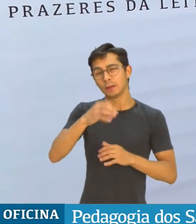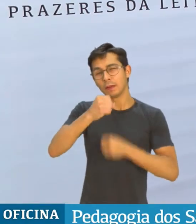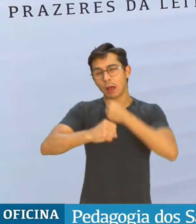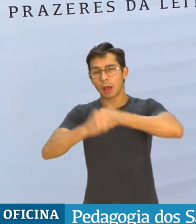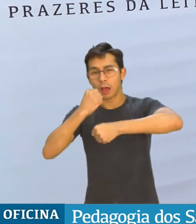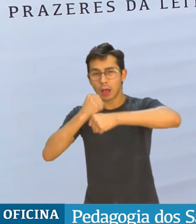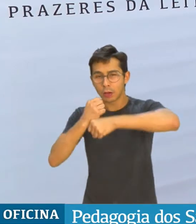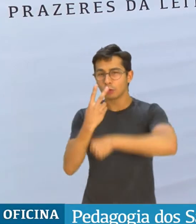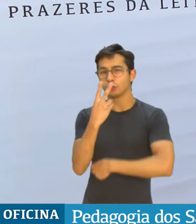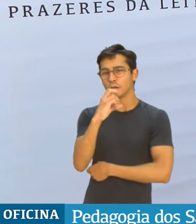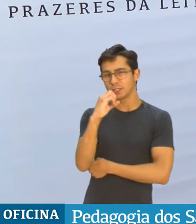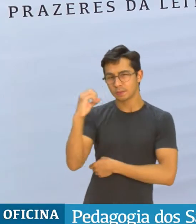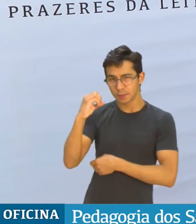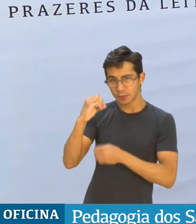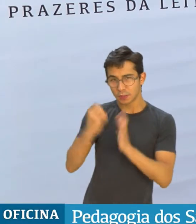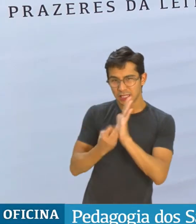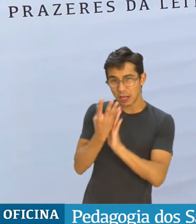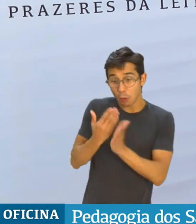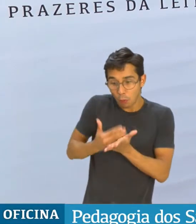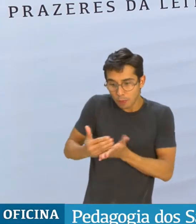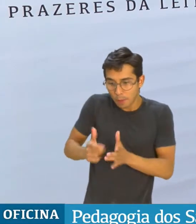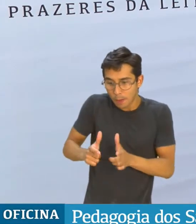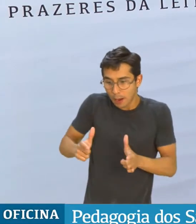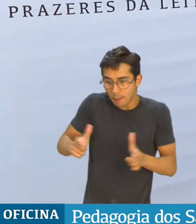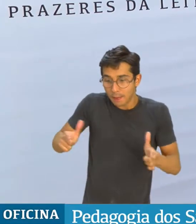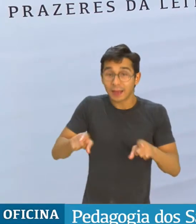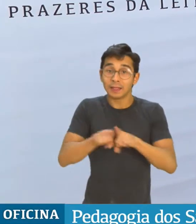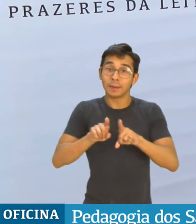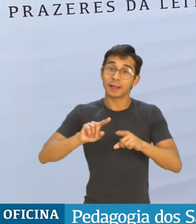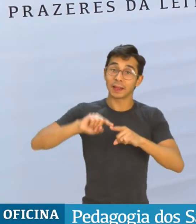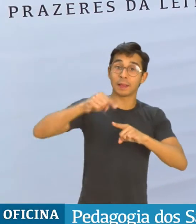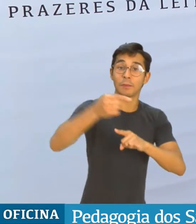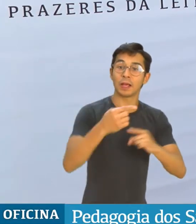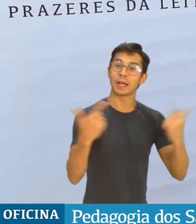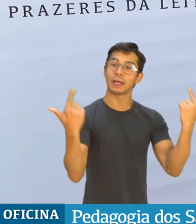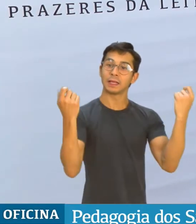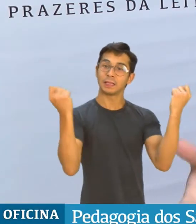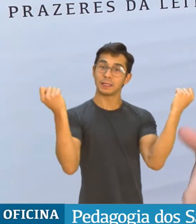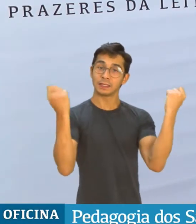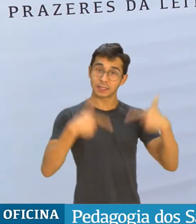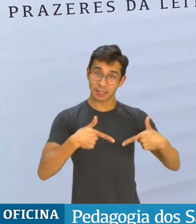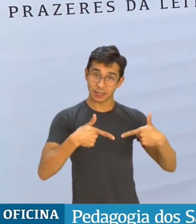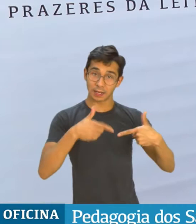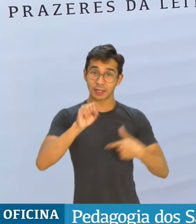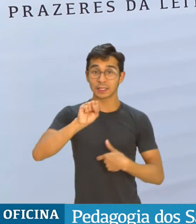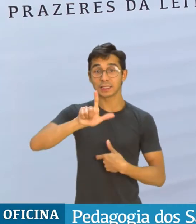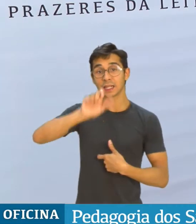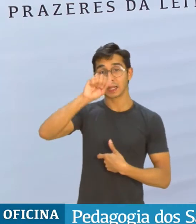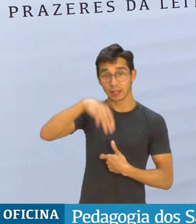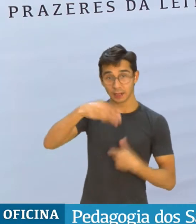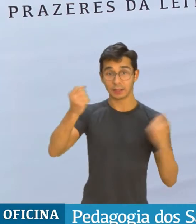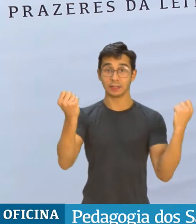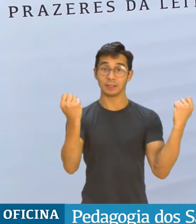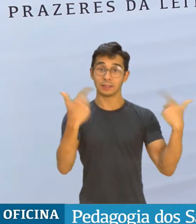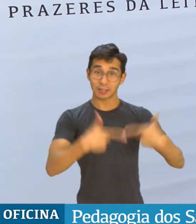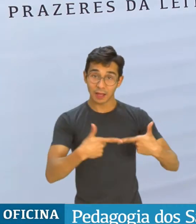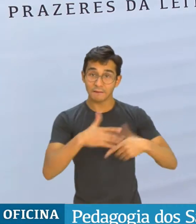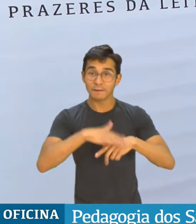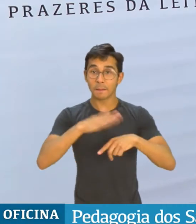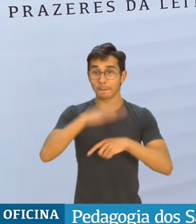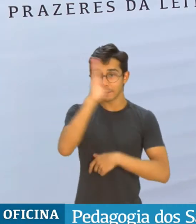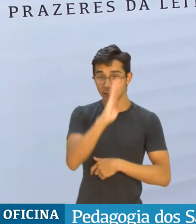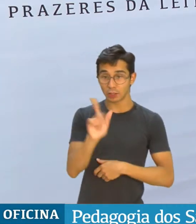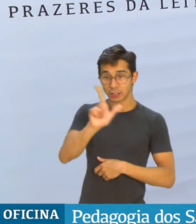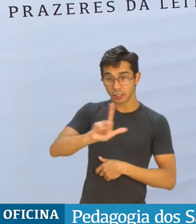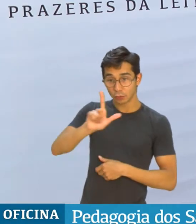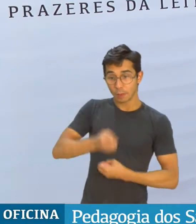2000, e depois, juntamente ainda com o movimento de Islã, trouxesse uma outra cara para a poesia, para a literatura brasileira. Então, acho